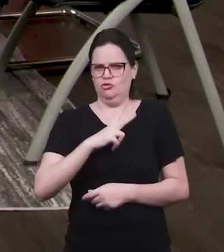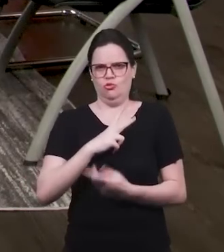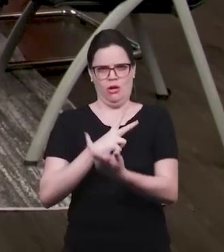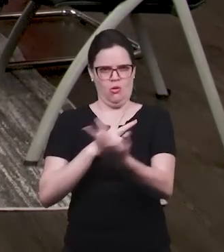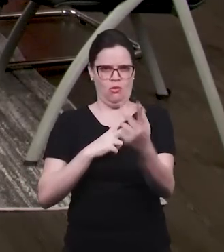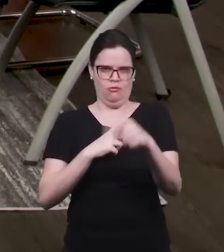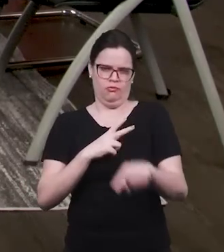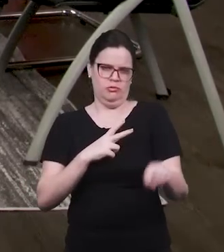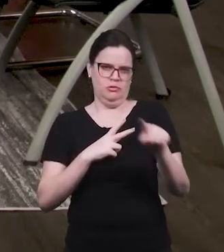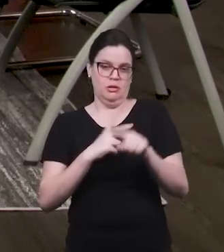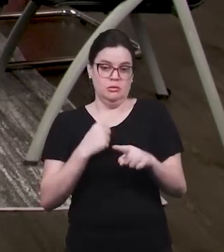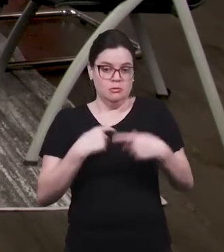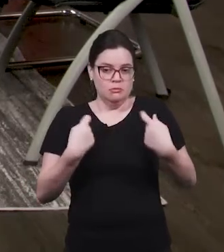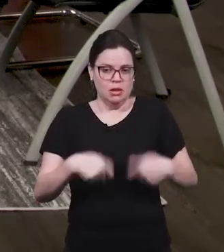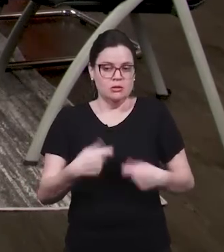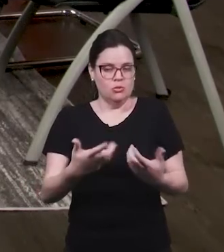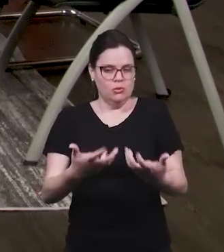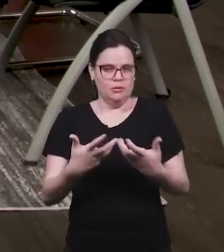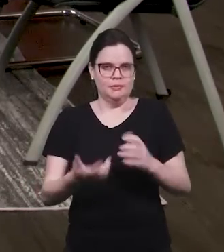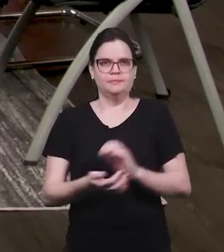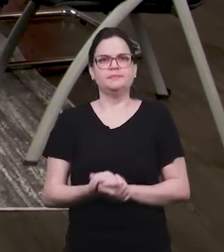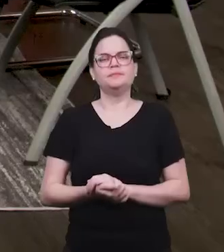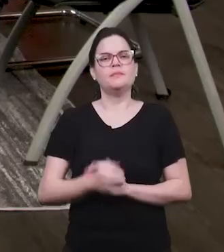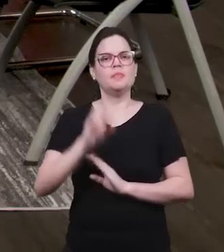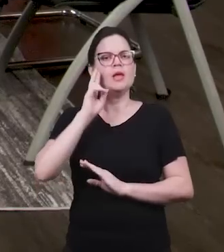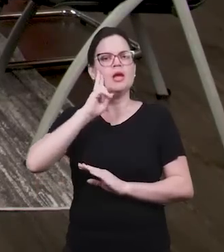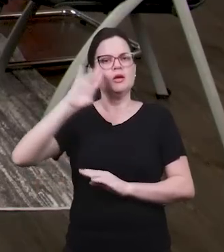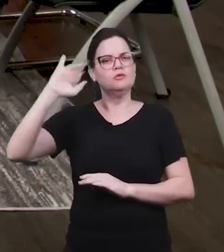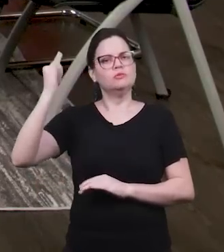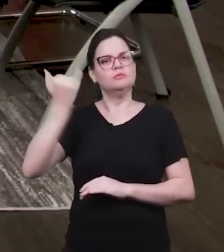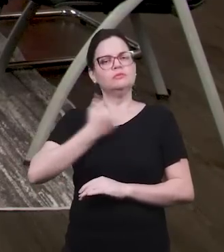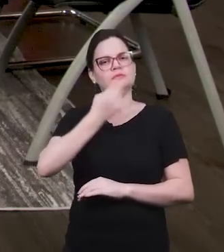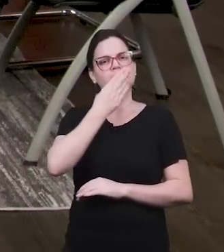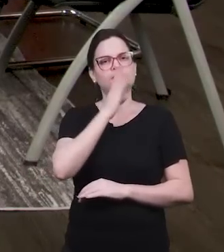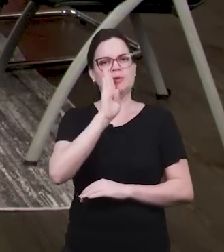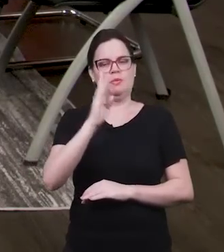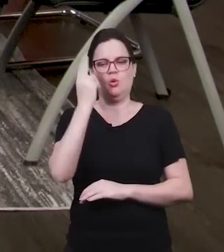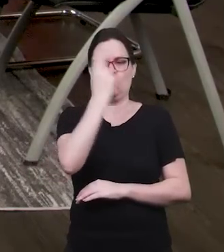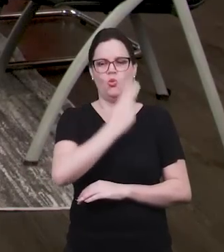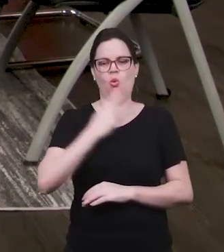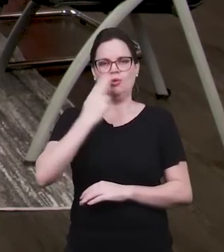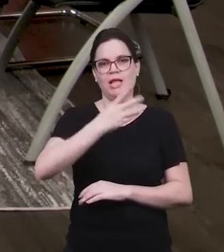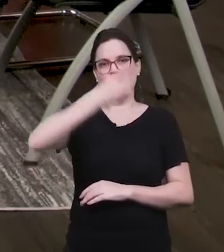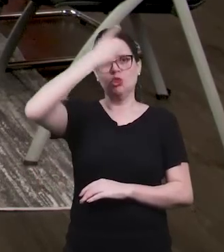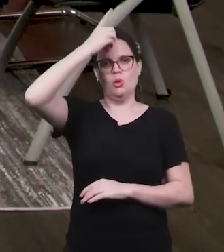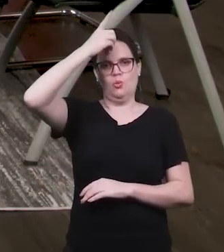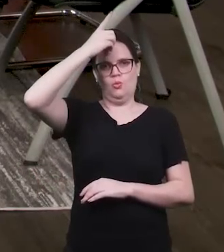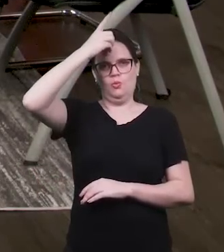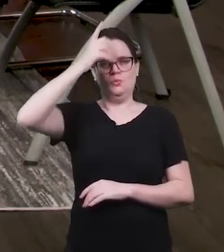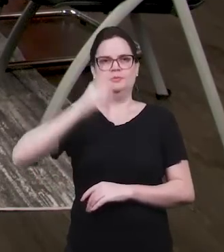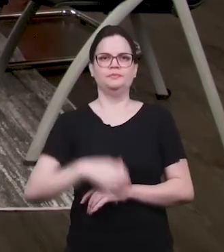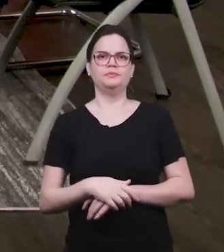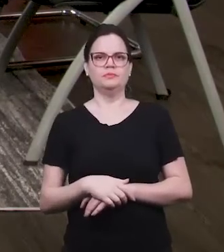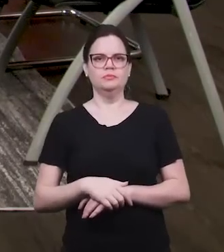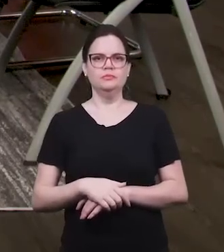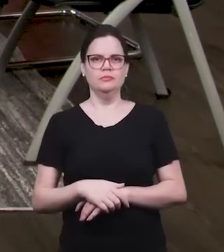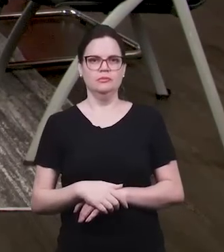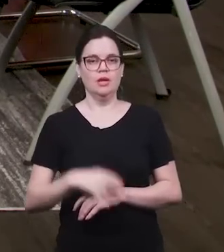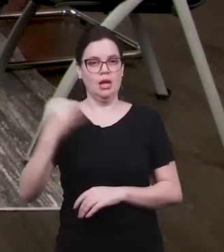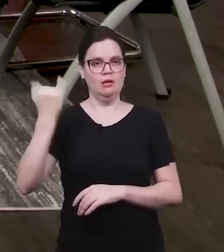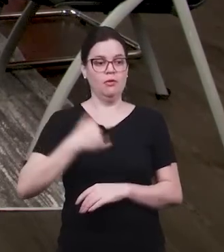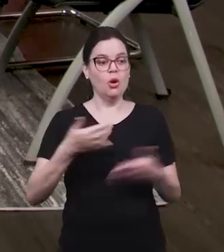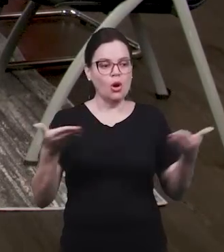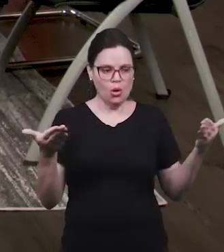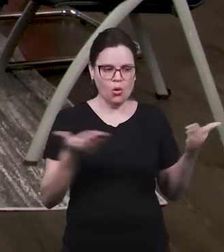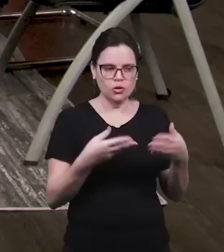queira, o Senhor disse que ia me dar um dom. Ele disse assim, hoje ainda vou te dar um